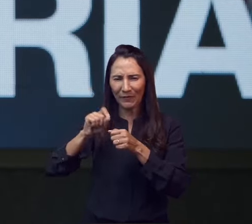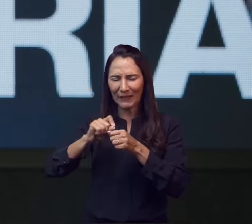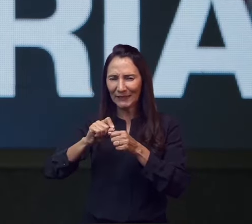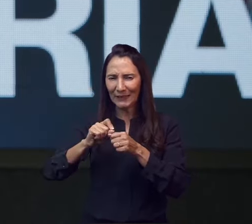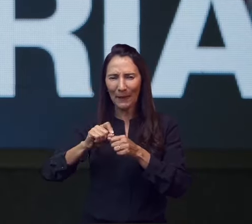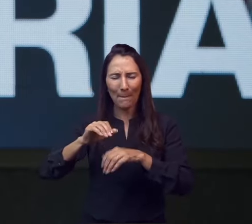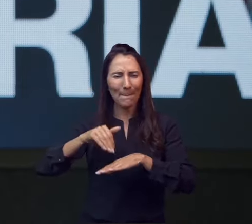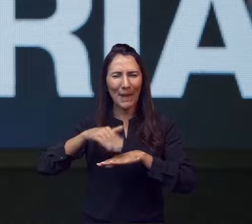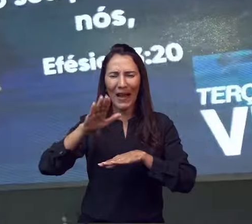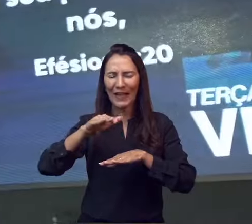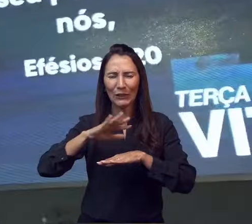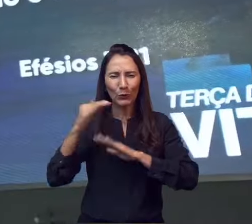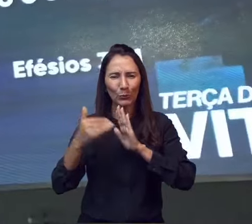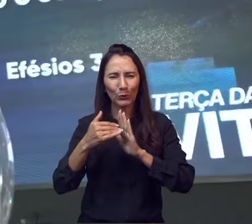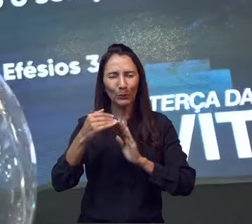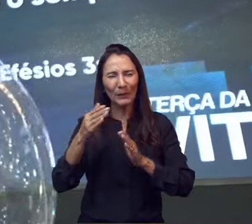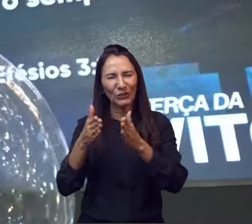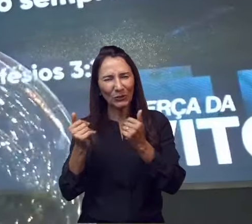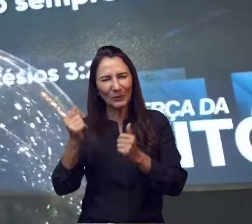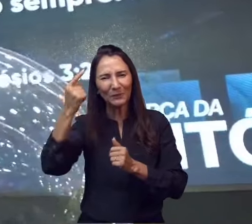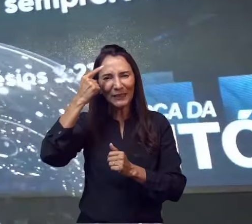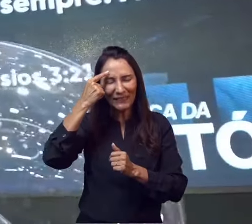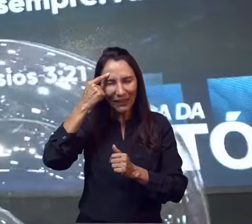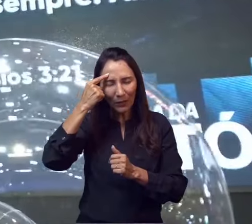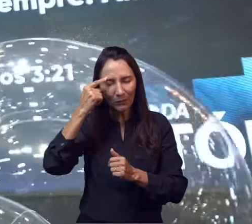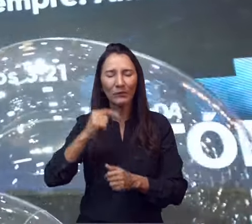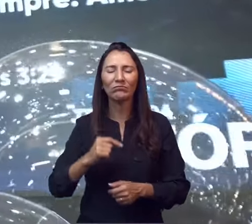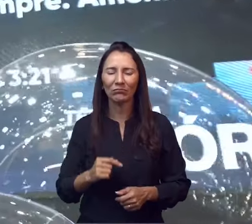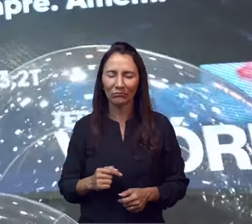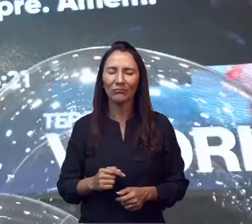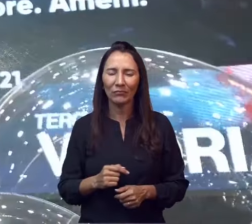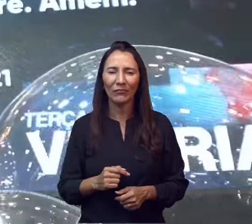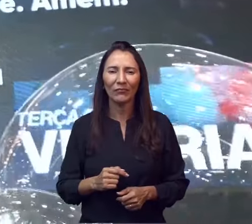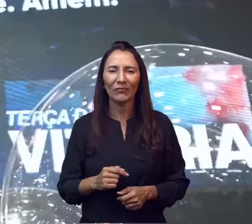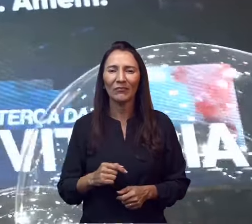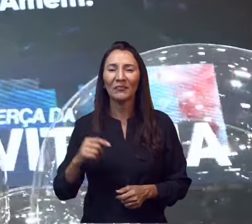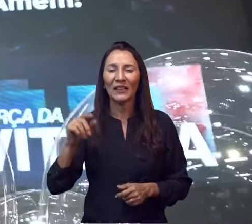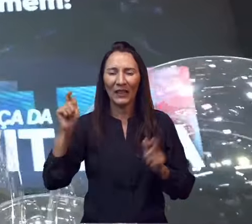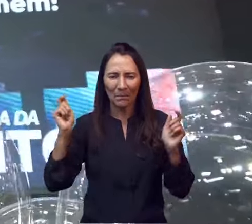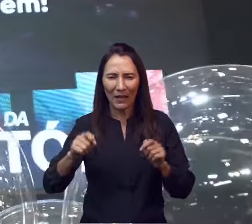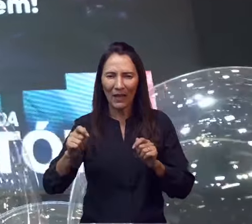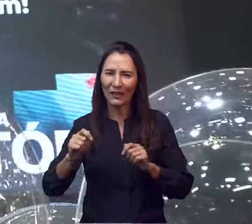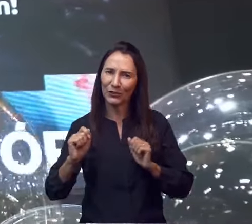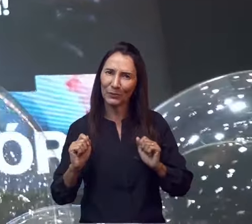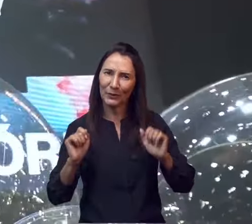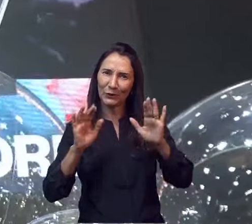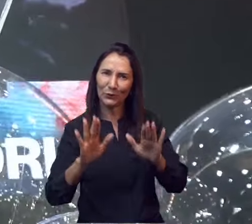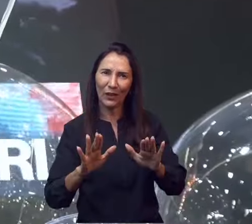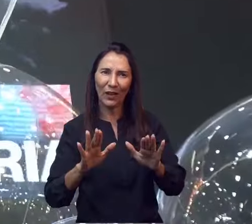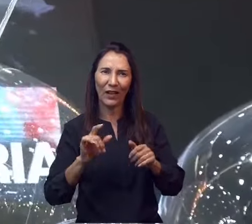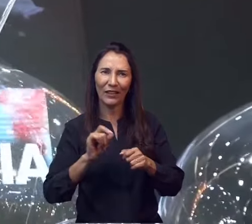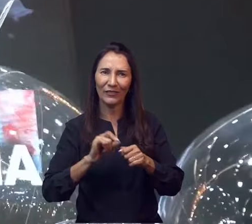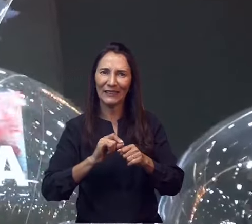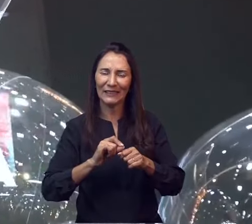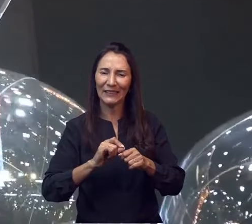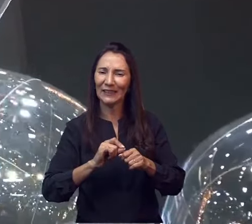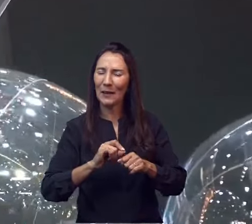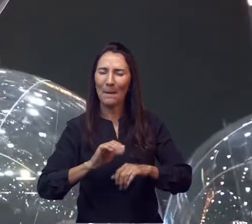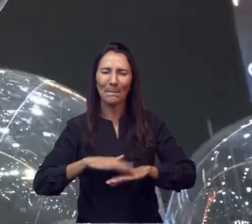que nós opera a esse Glória na igreja por Jesus Cristo em todas as gerações para todo sempre